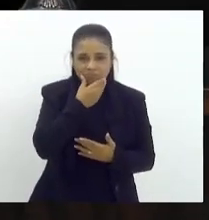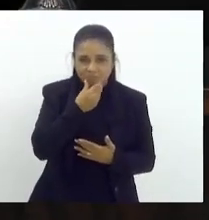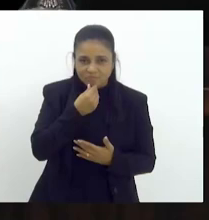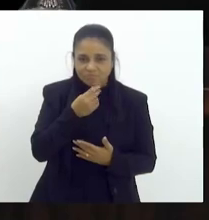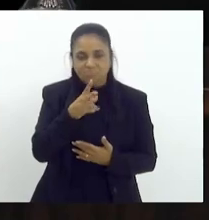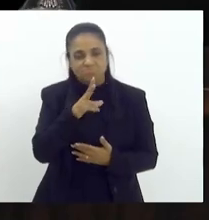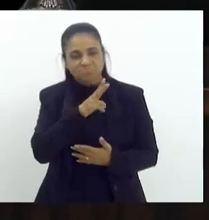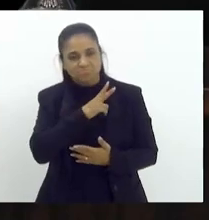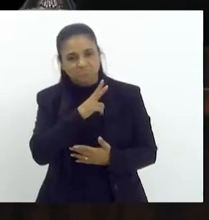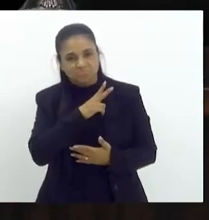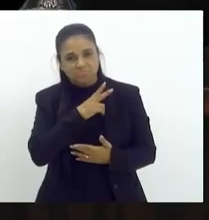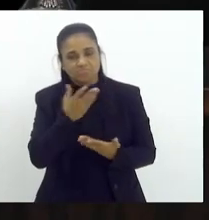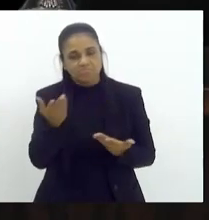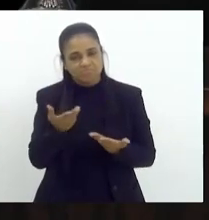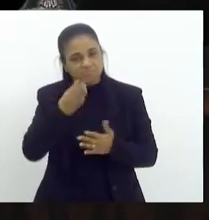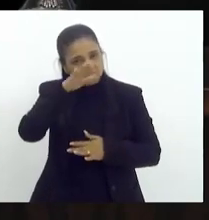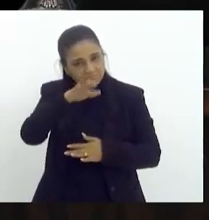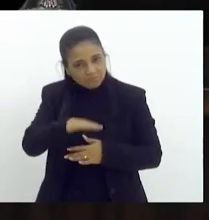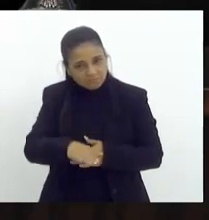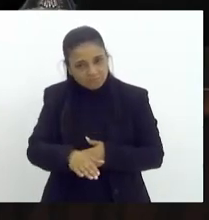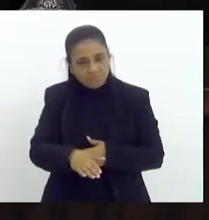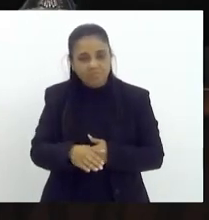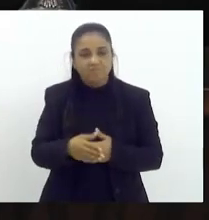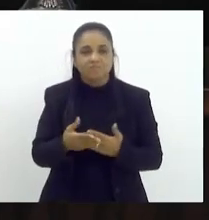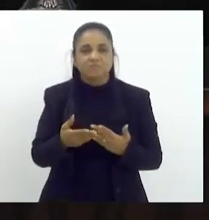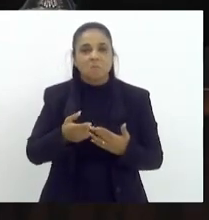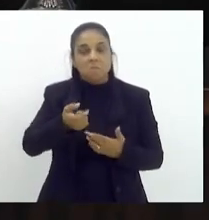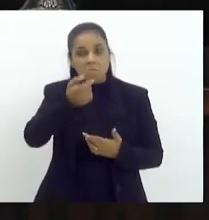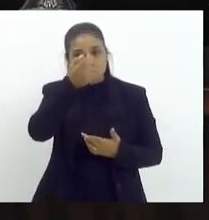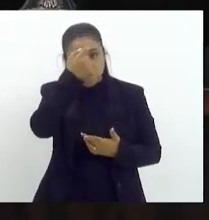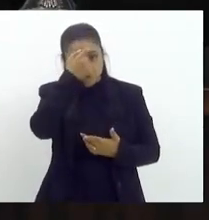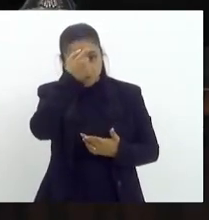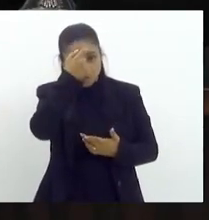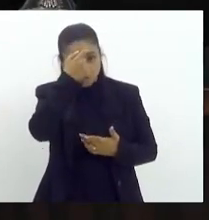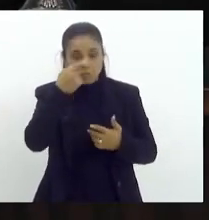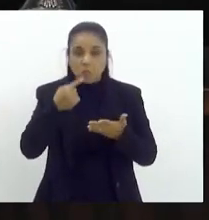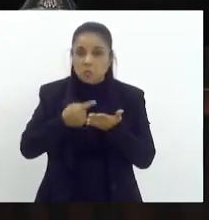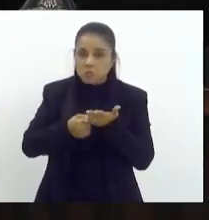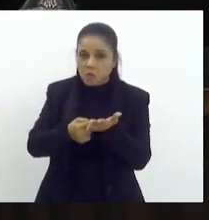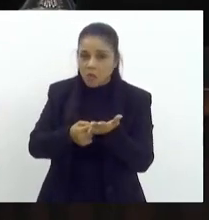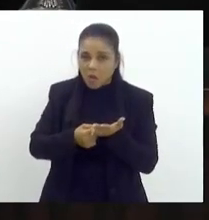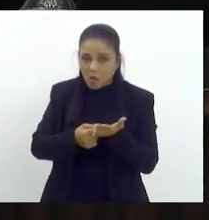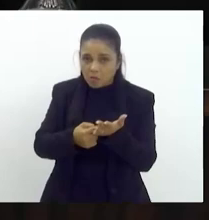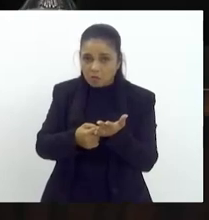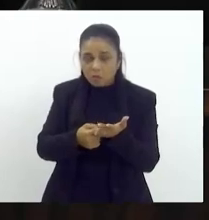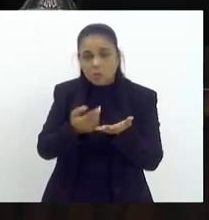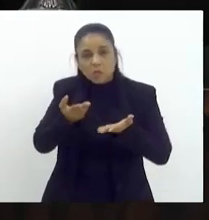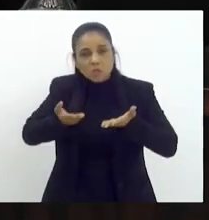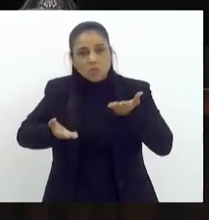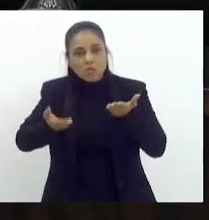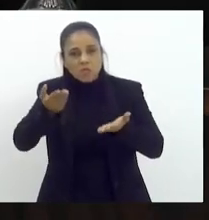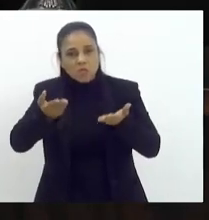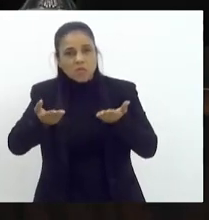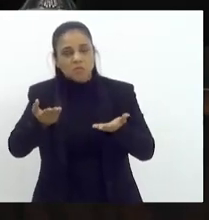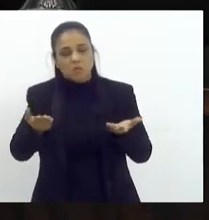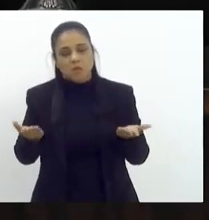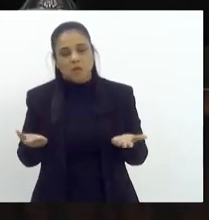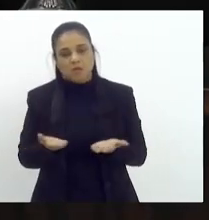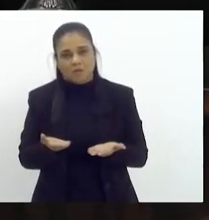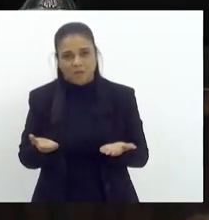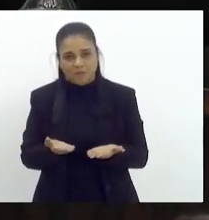muito obrigado por essa tarde muito obrigado pela maturidade pelos acordos pelo equilíbrio da gente até o final